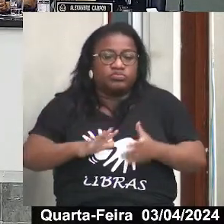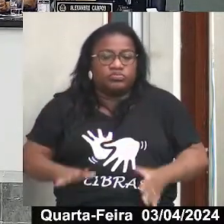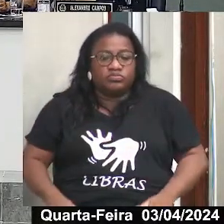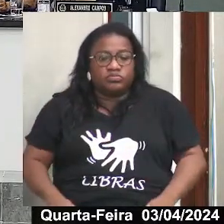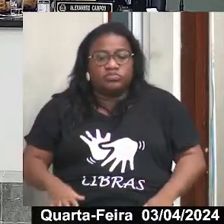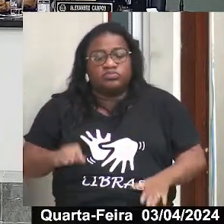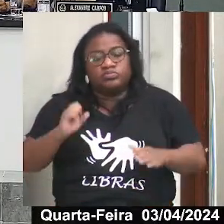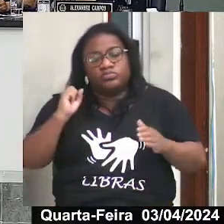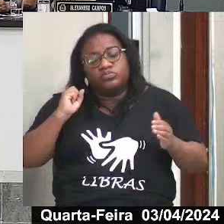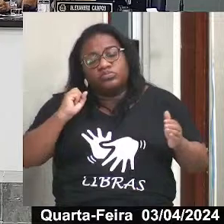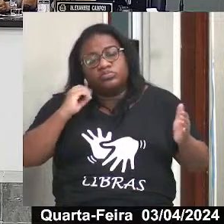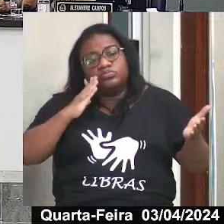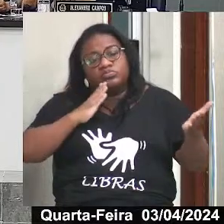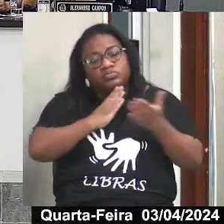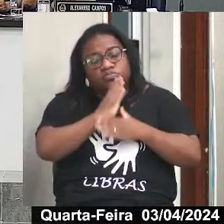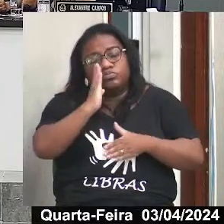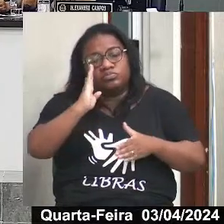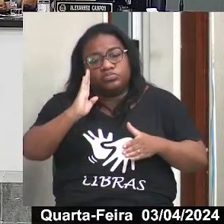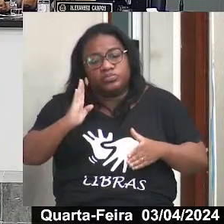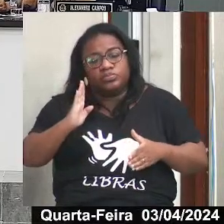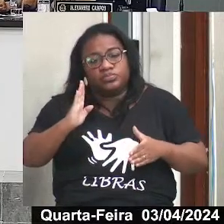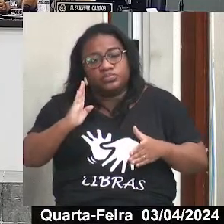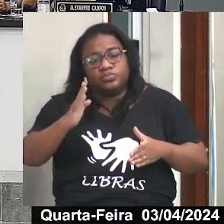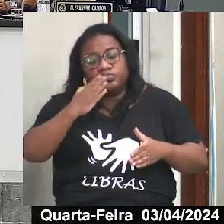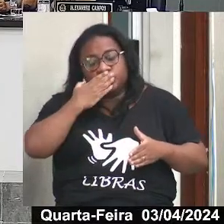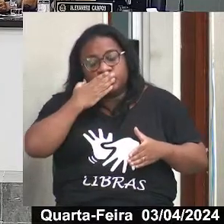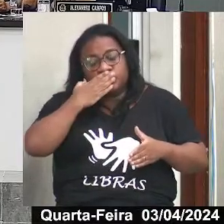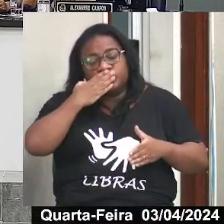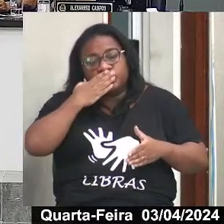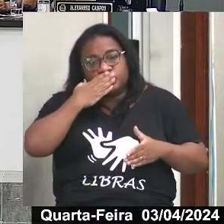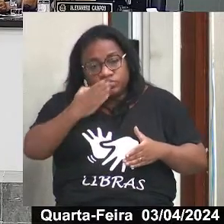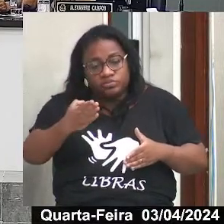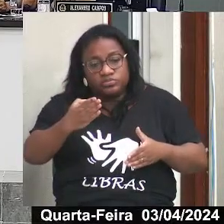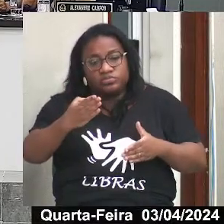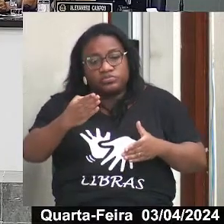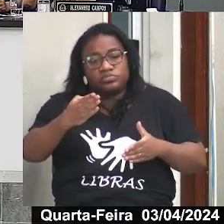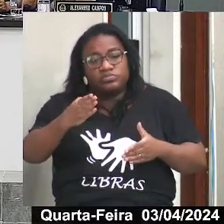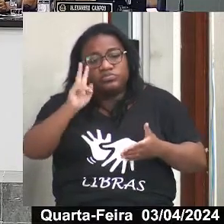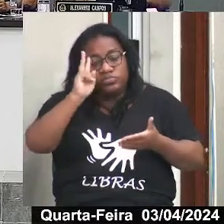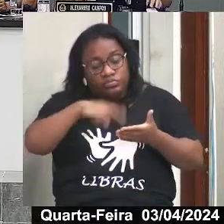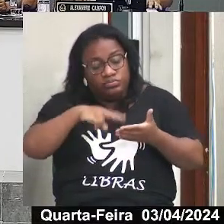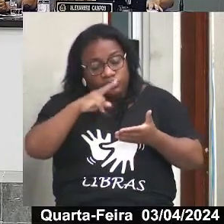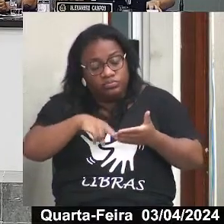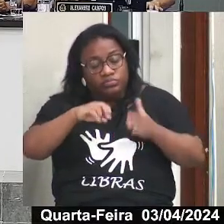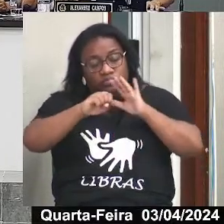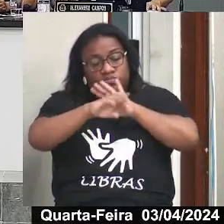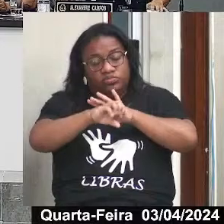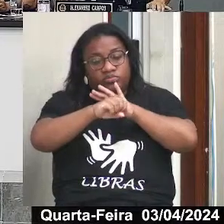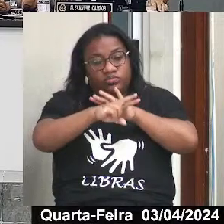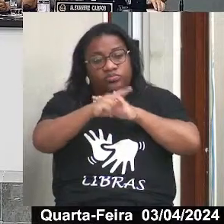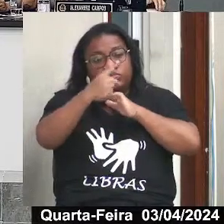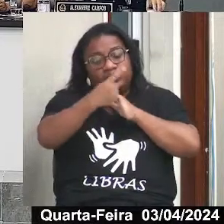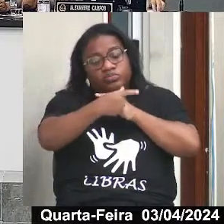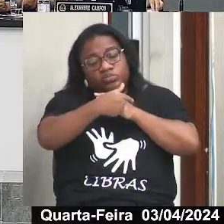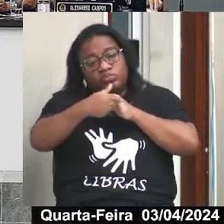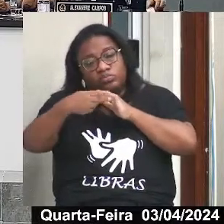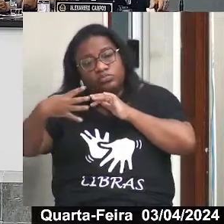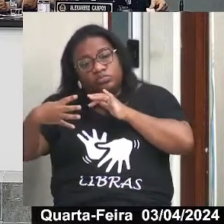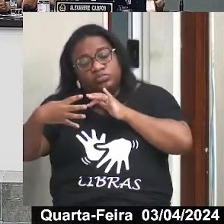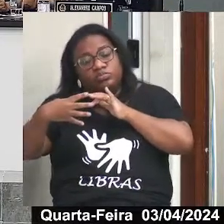seus votos. As indicações estão aprovadas. Solicito ao senhor secretário que faça a leitura das